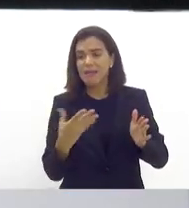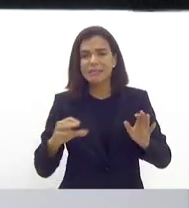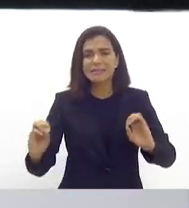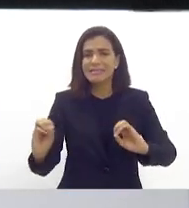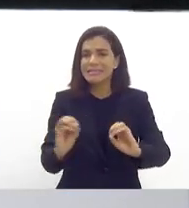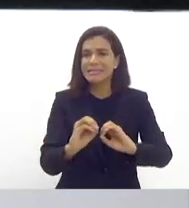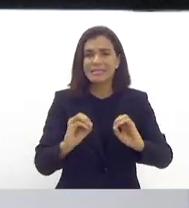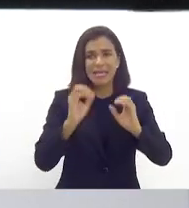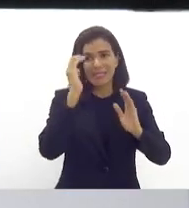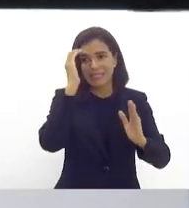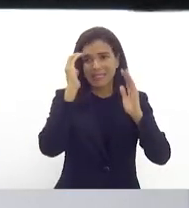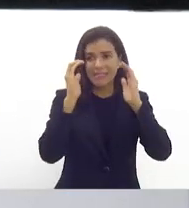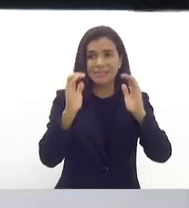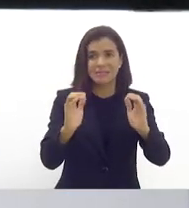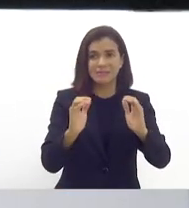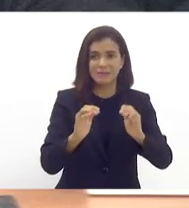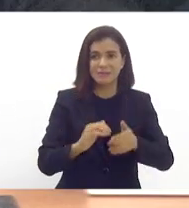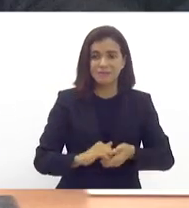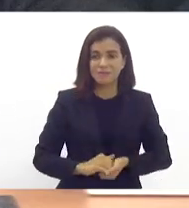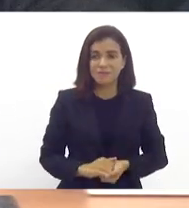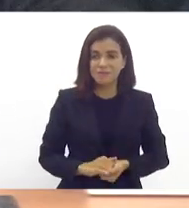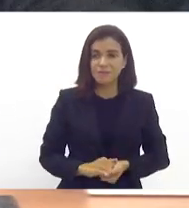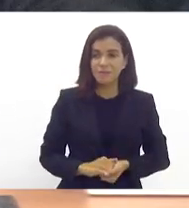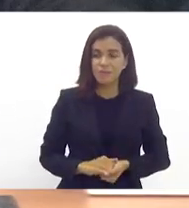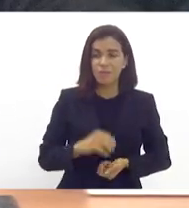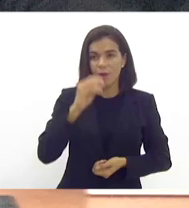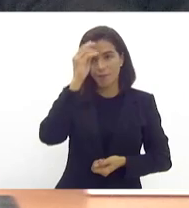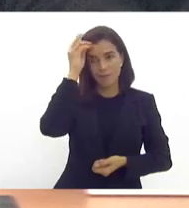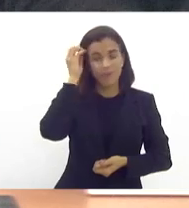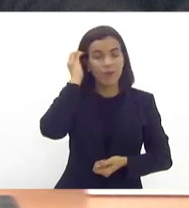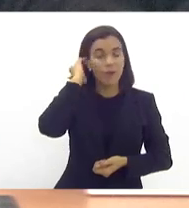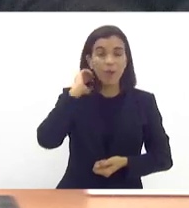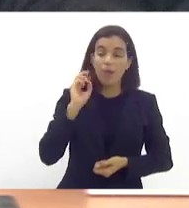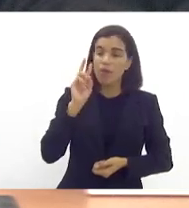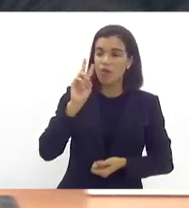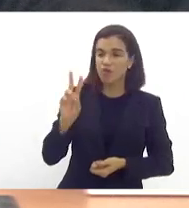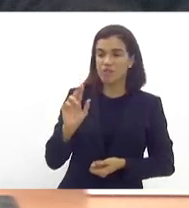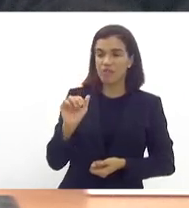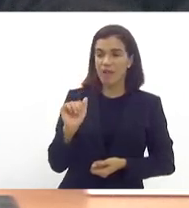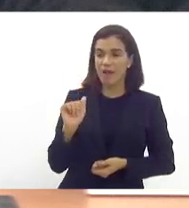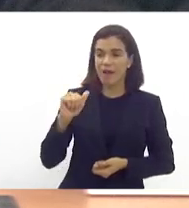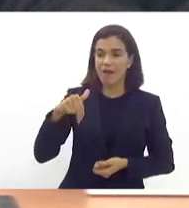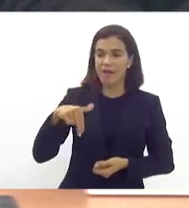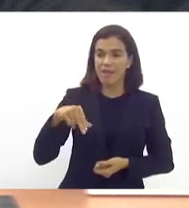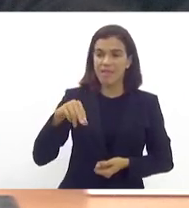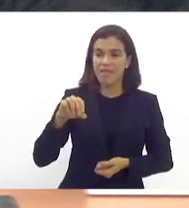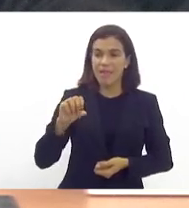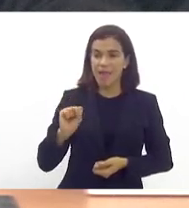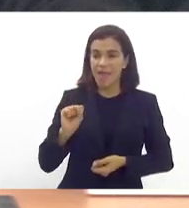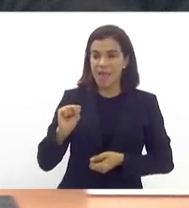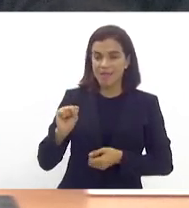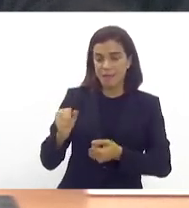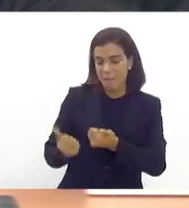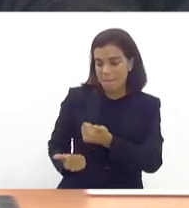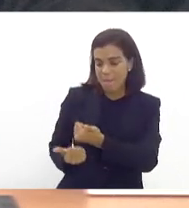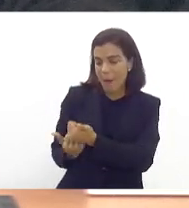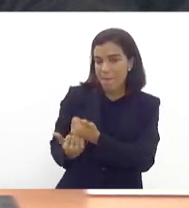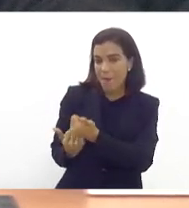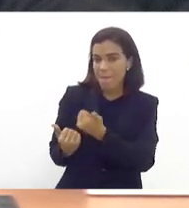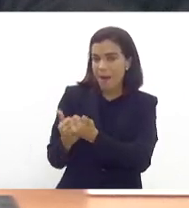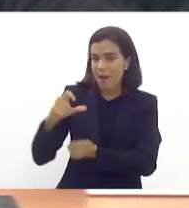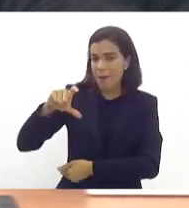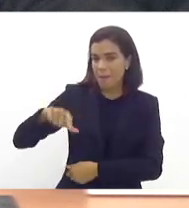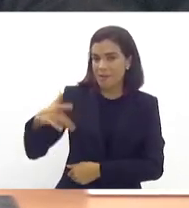e hoje eu vejo a ans como amiga dos planos e inimigas da gente eu vejo